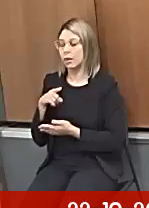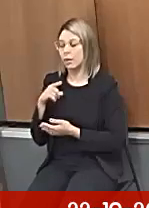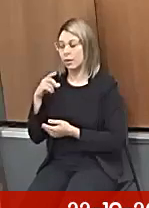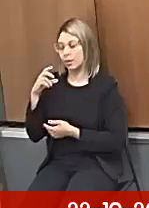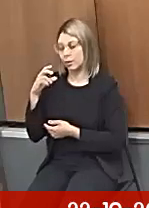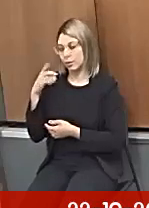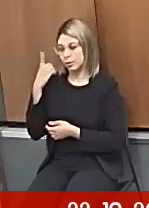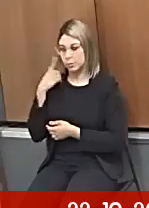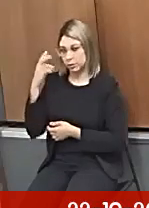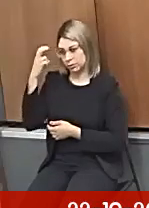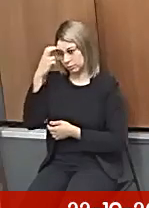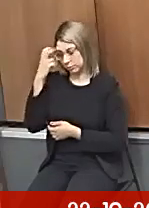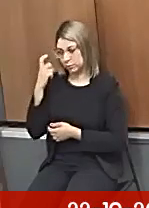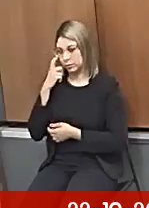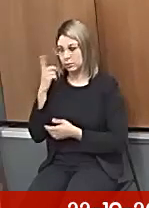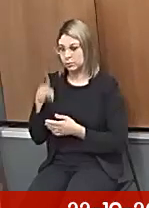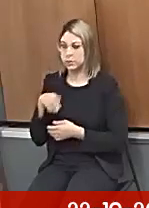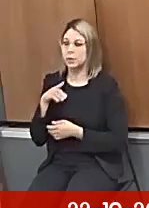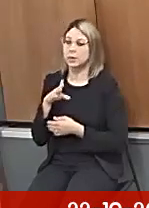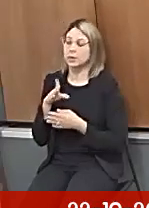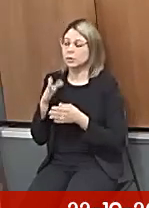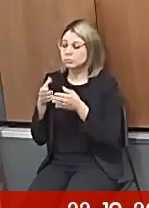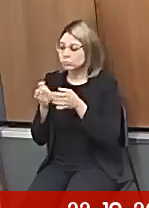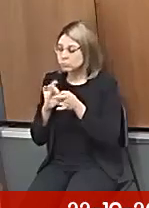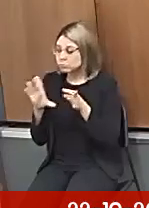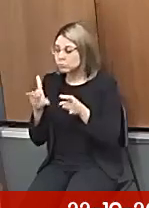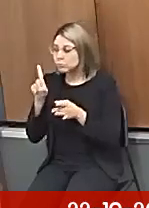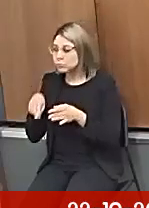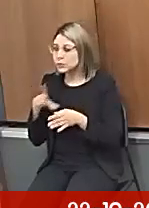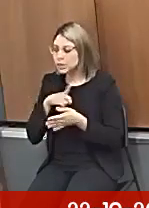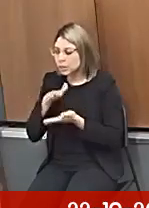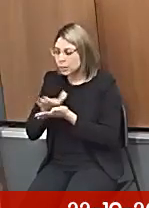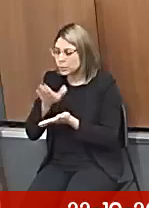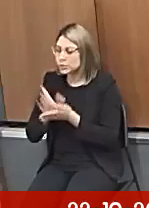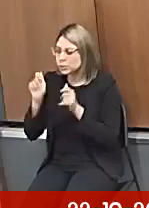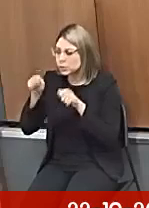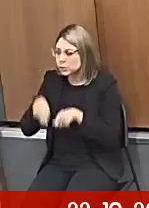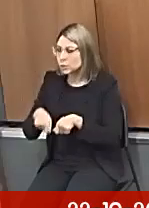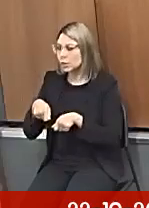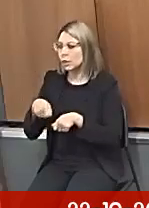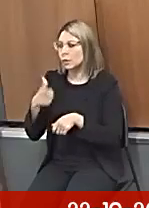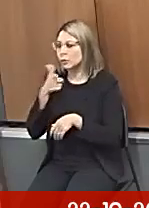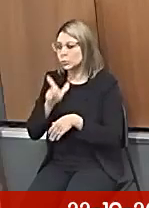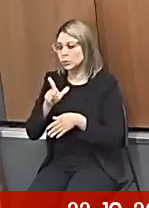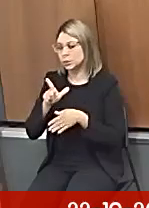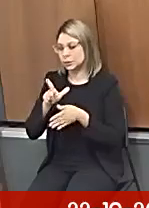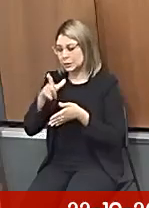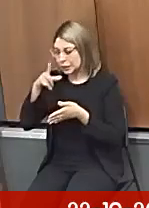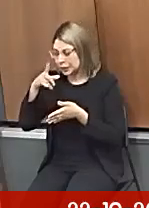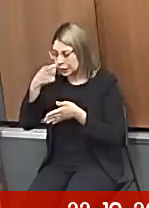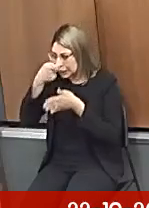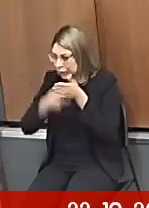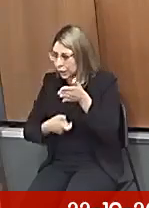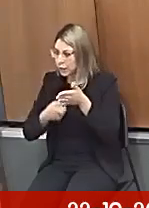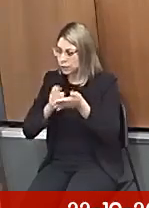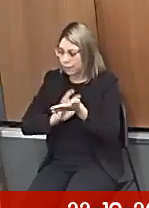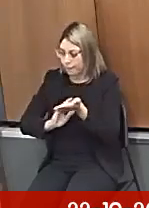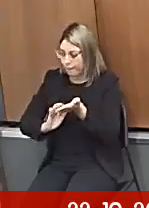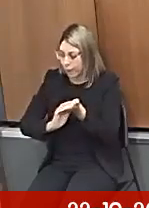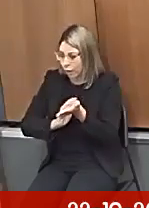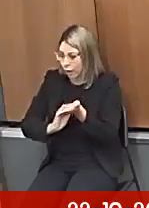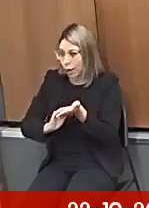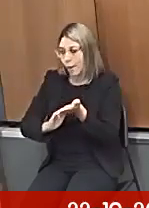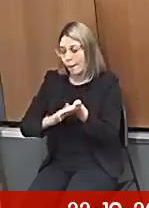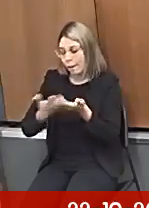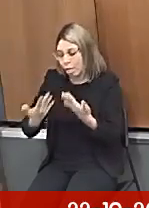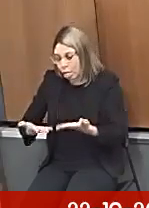voto de congratulações à Bruna da Silva pela criação de uma impressora capaz de reproduzir textos em braille, mais barata e leve,